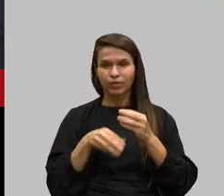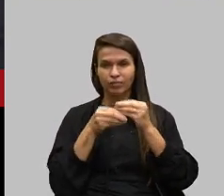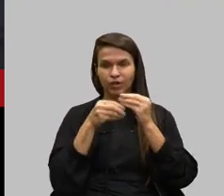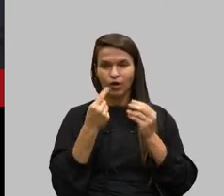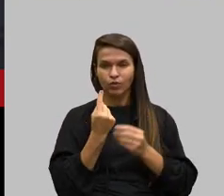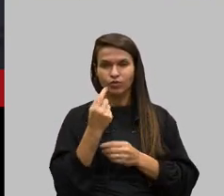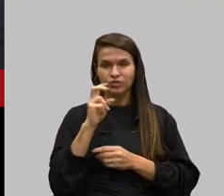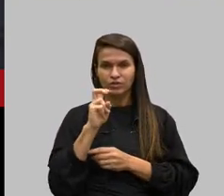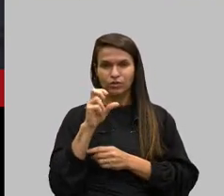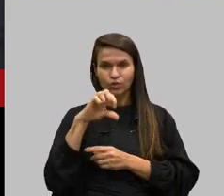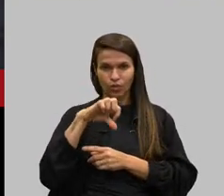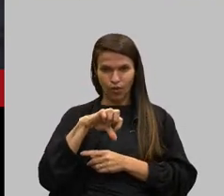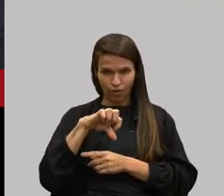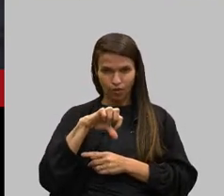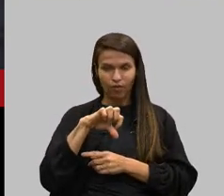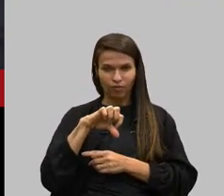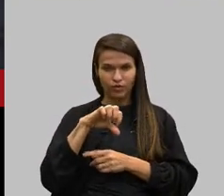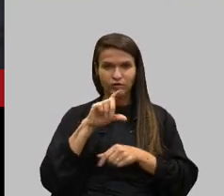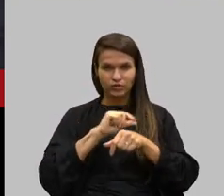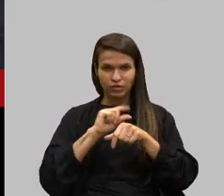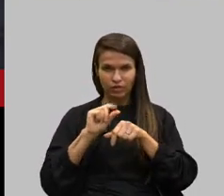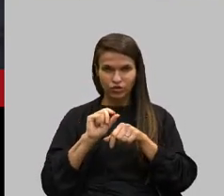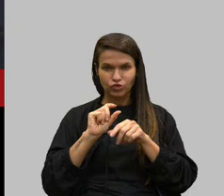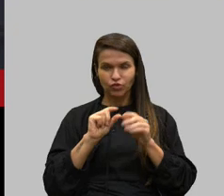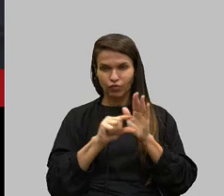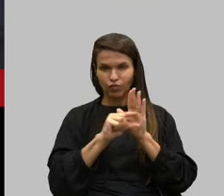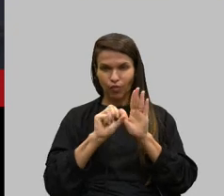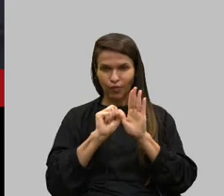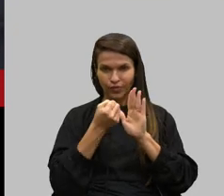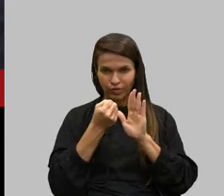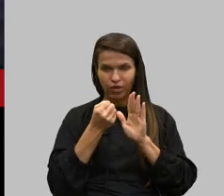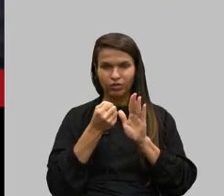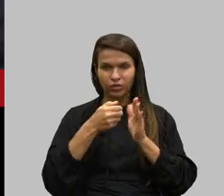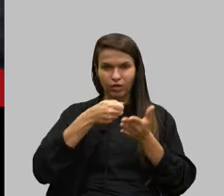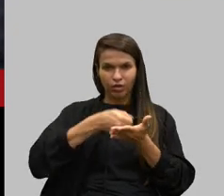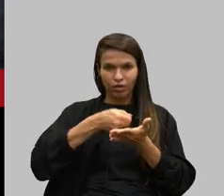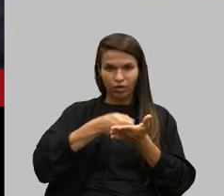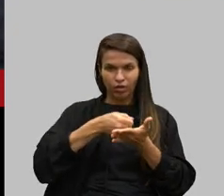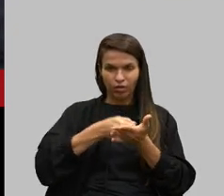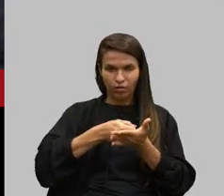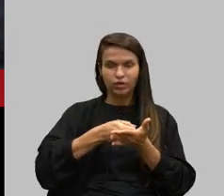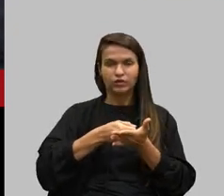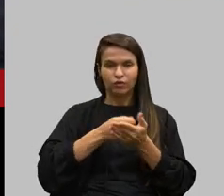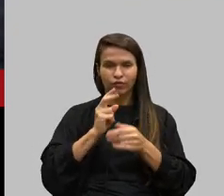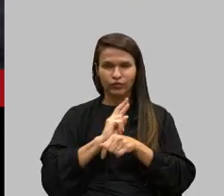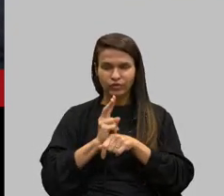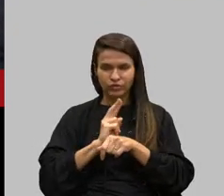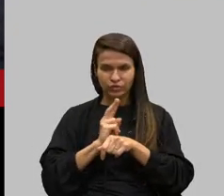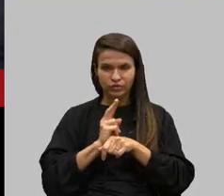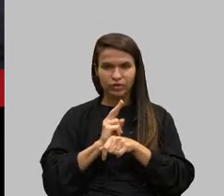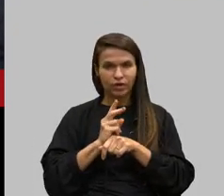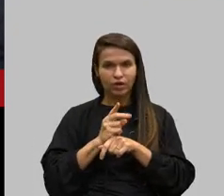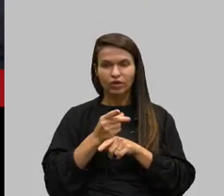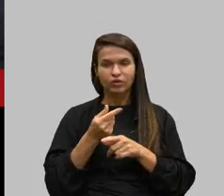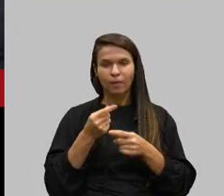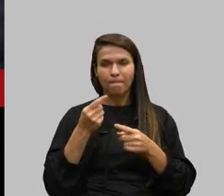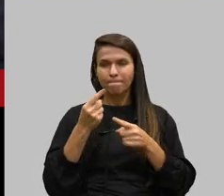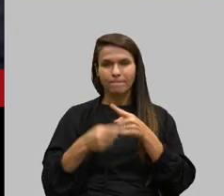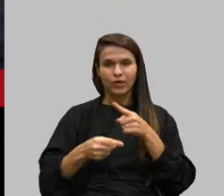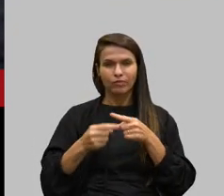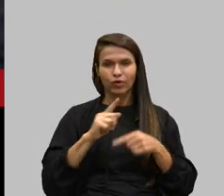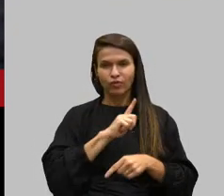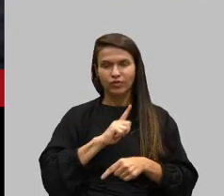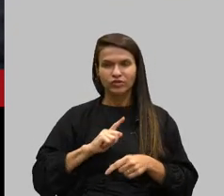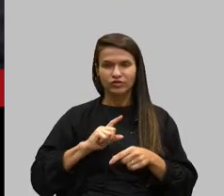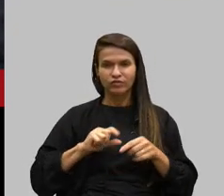59 em seu artigo oav que disciplina o regime de recuperação fiscal em nenhuma das circunstâncias impede o governo de fazer